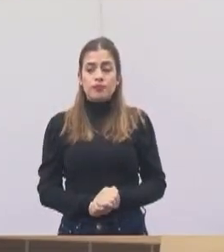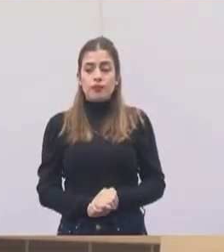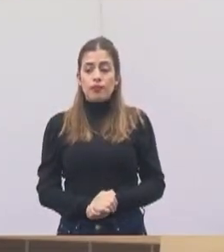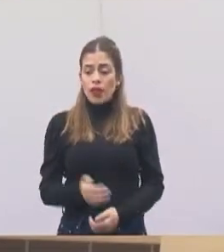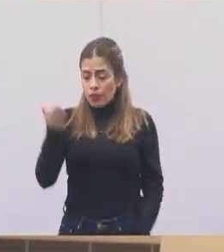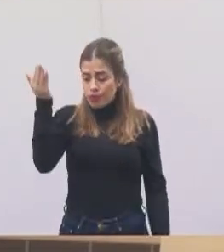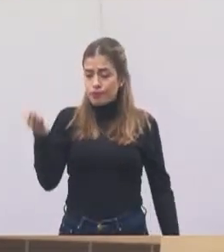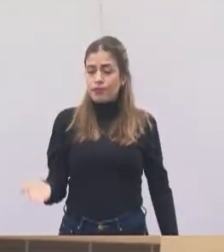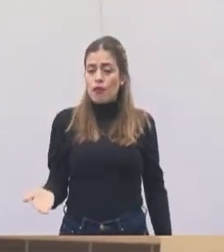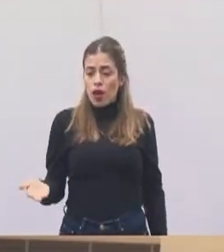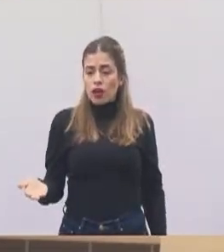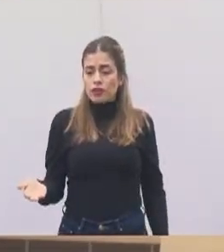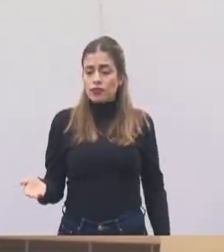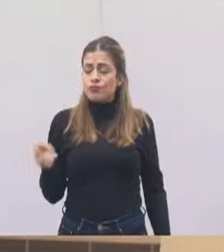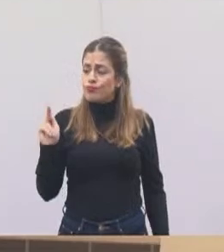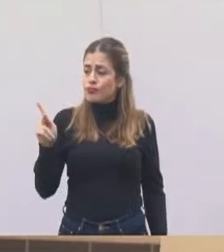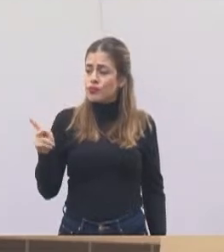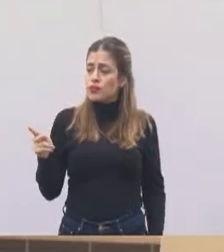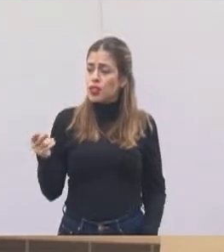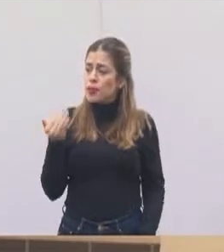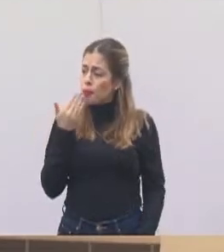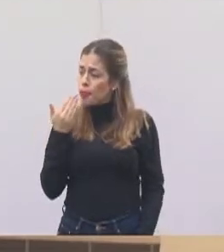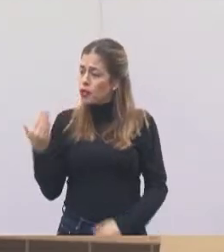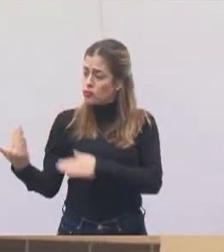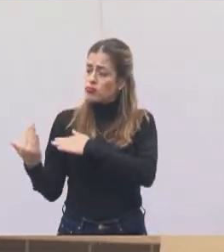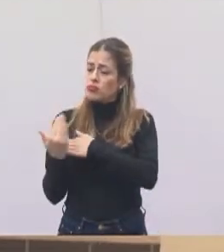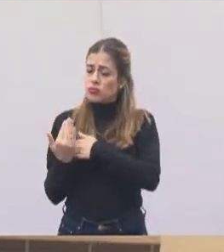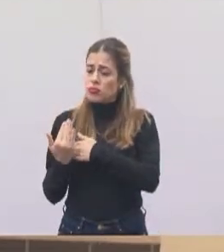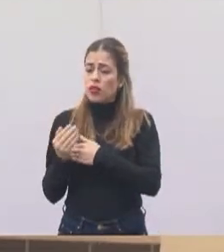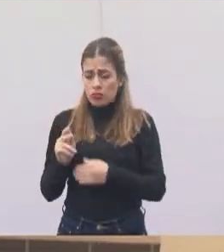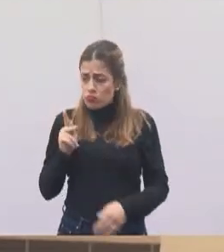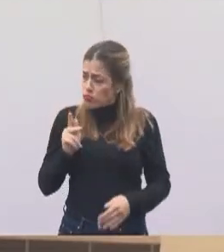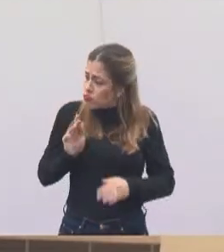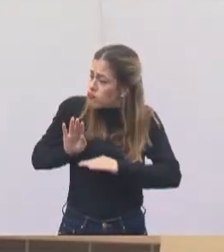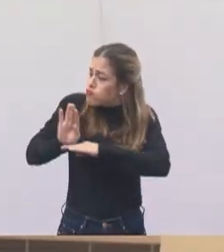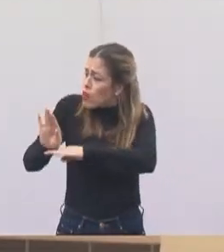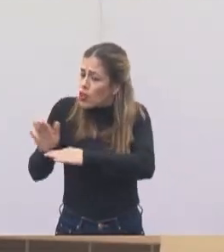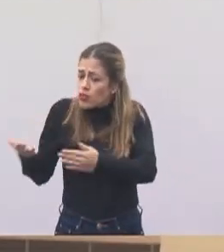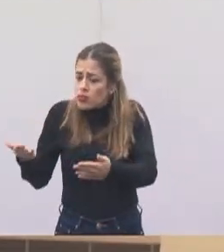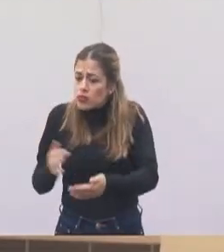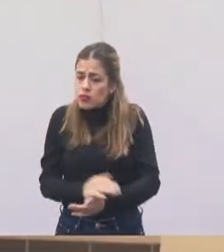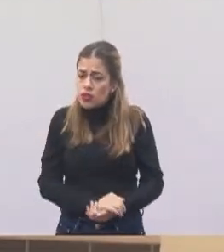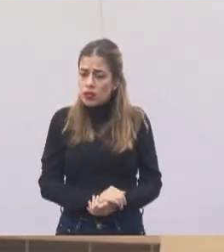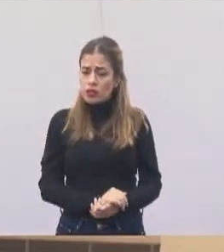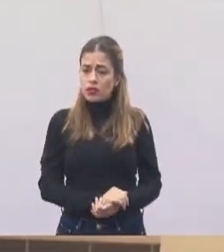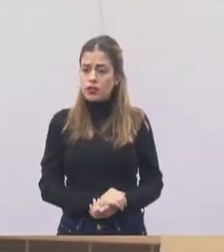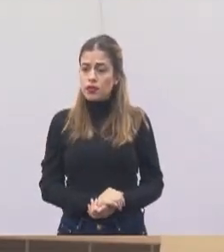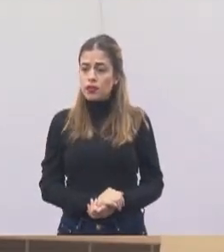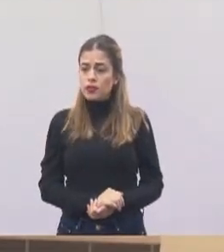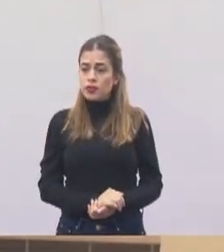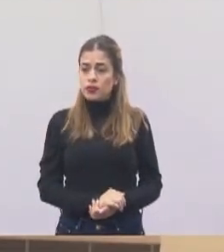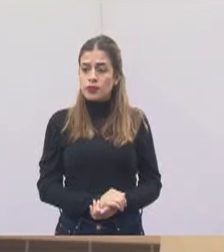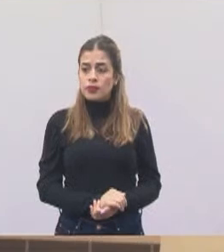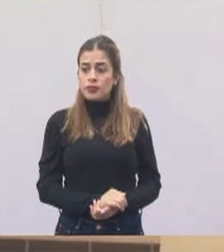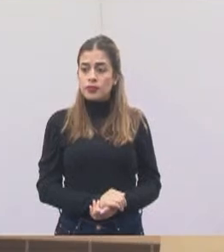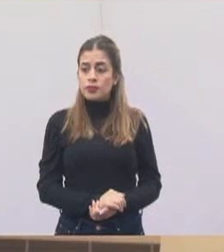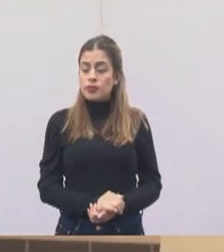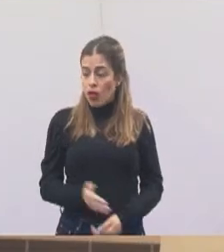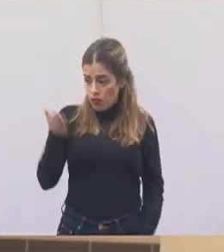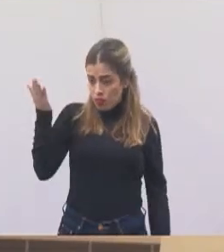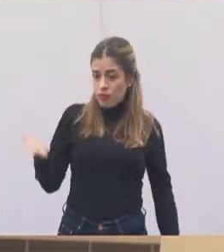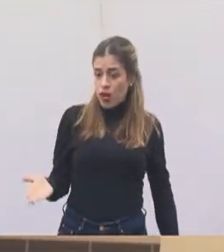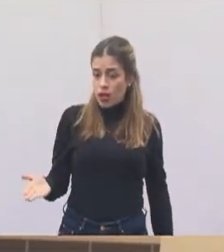mesmo sempre me pede ajuda. E eu sempre estou ali estendendo a mão para o mesmo. Haja visto que o